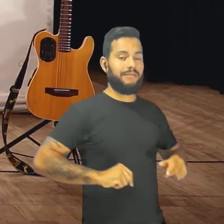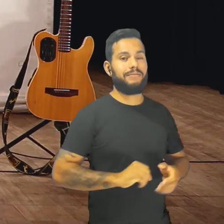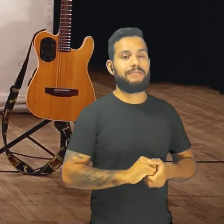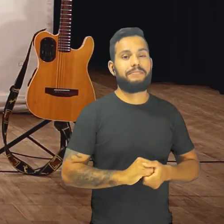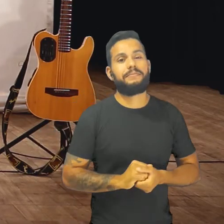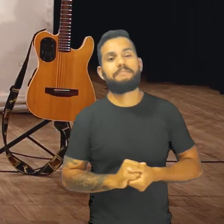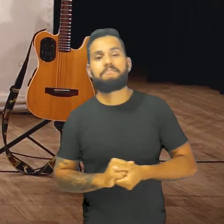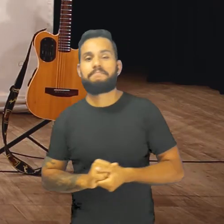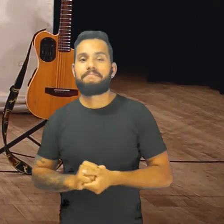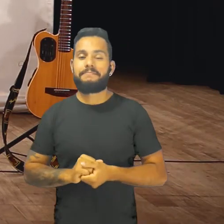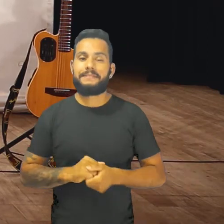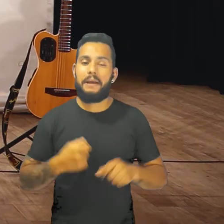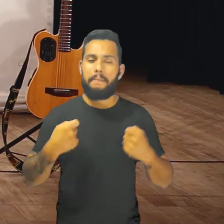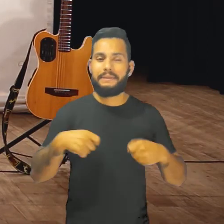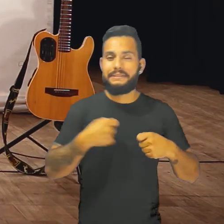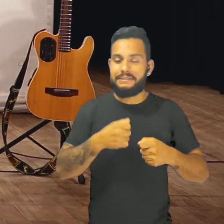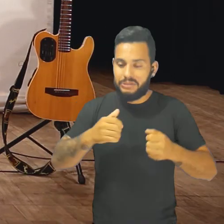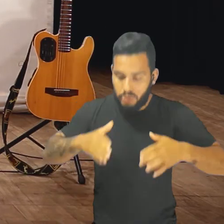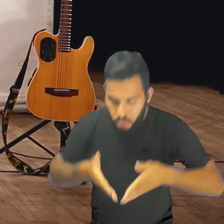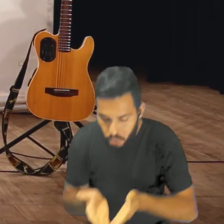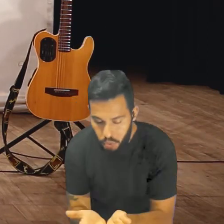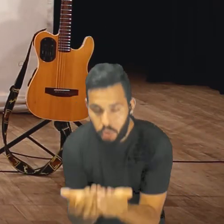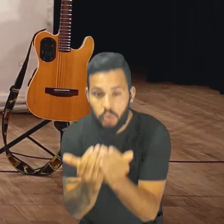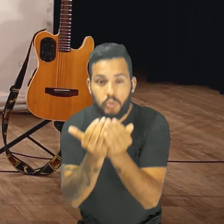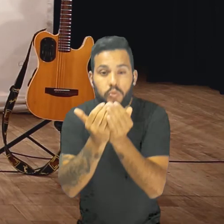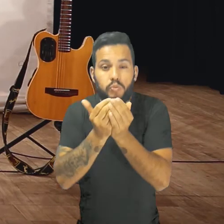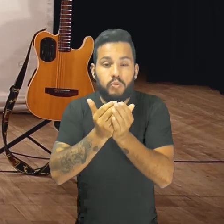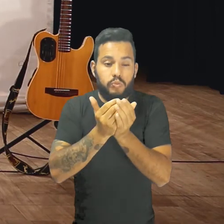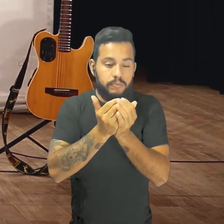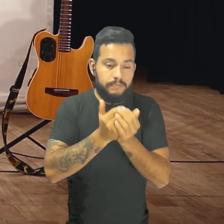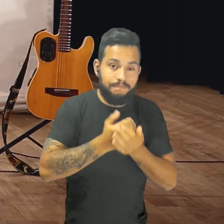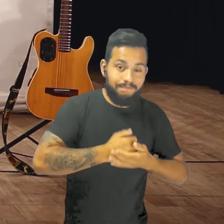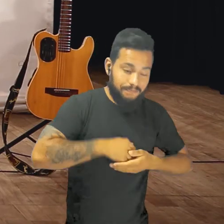Temos que levá-las depressa, urgente, urgente.